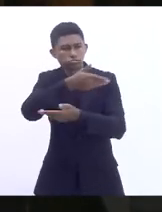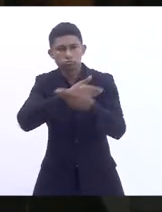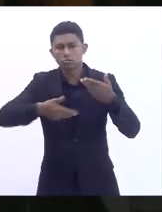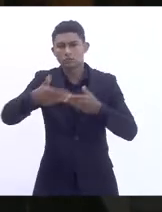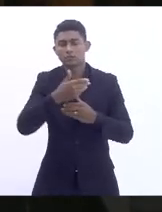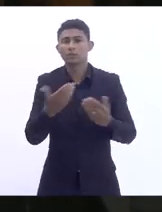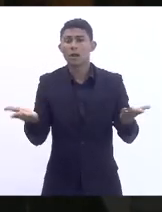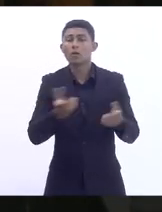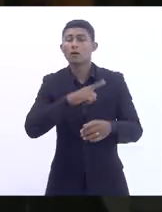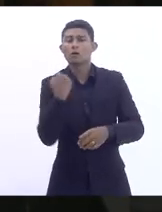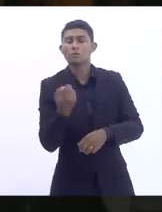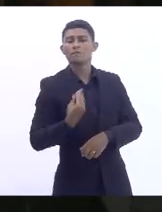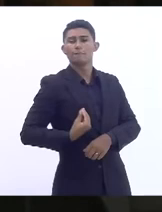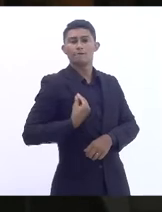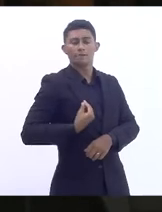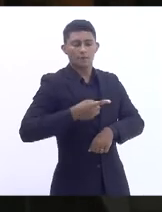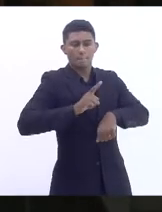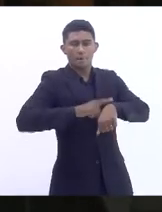o governador